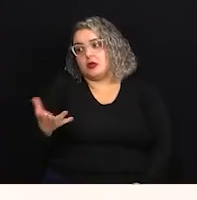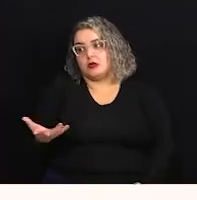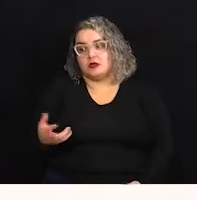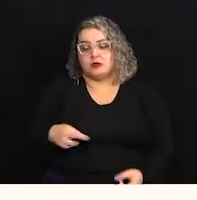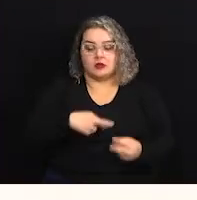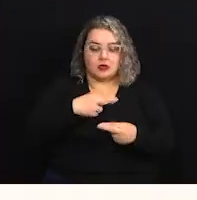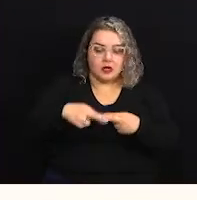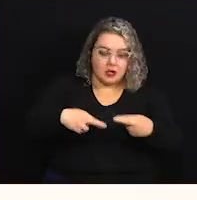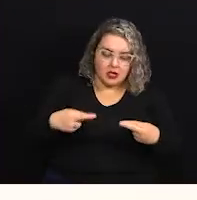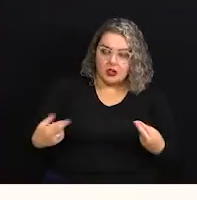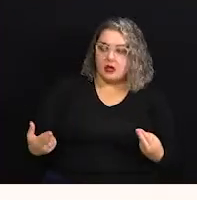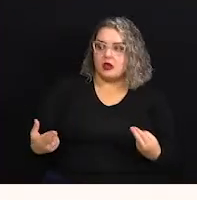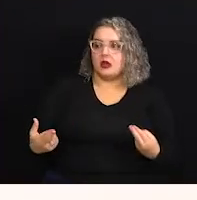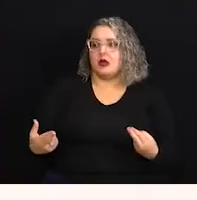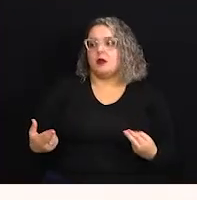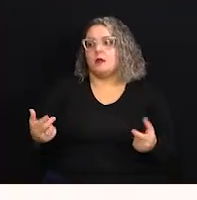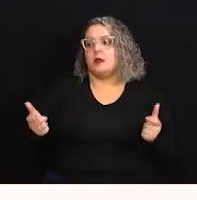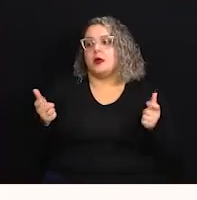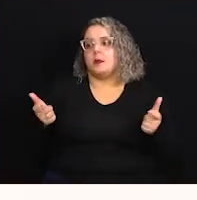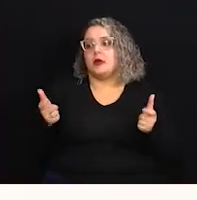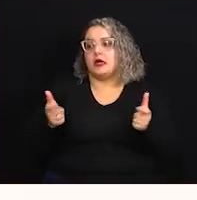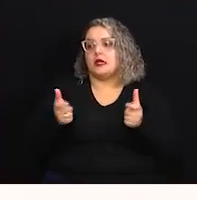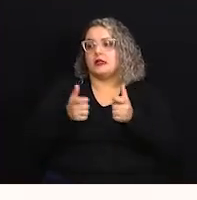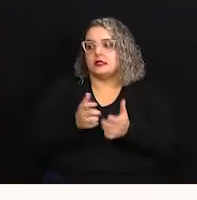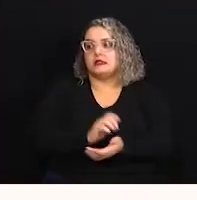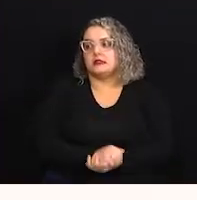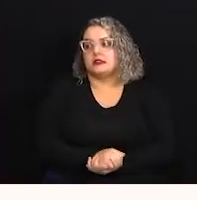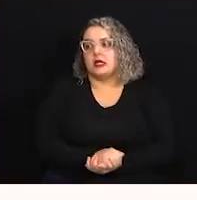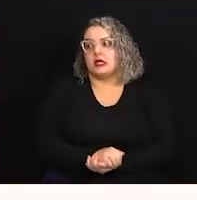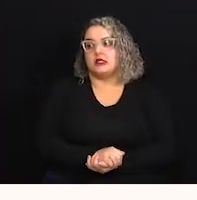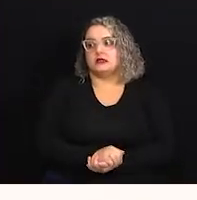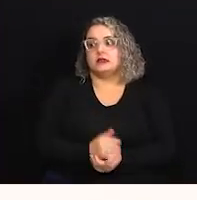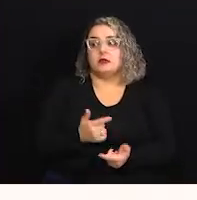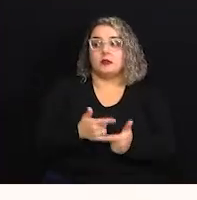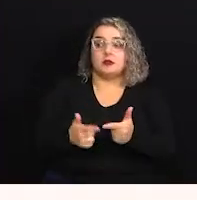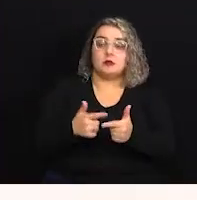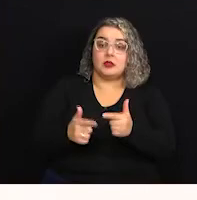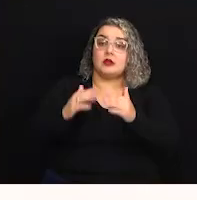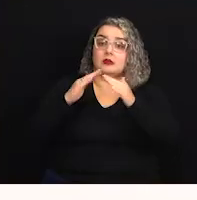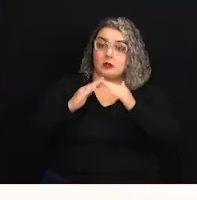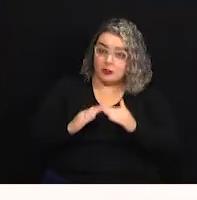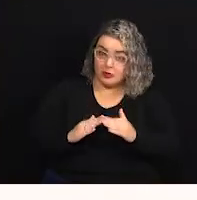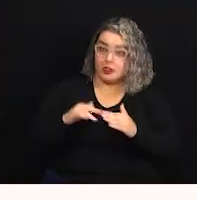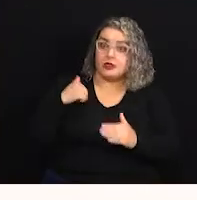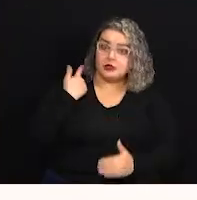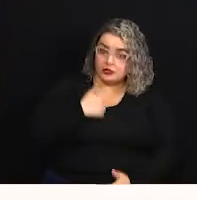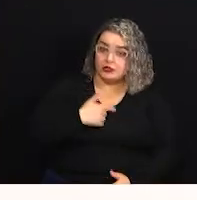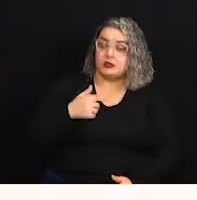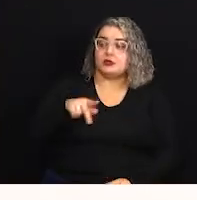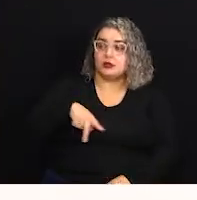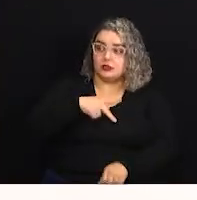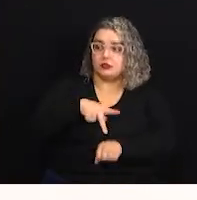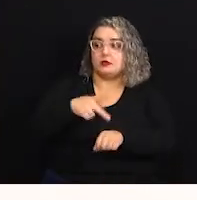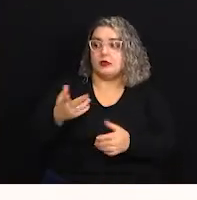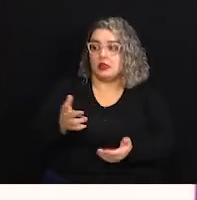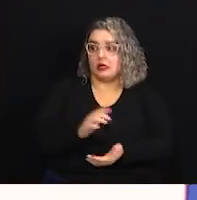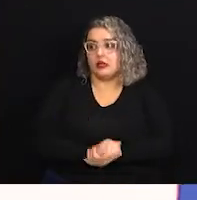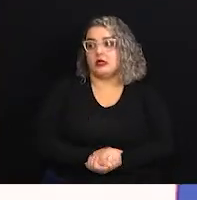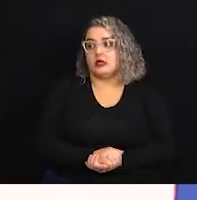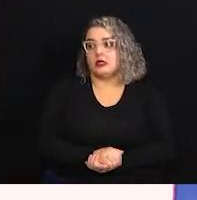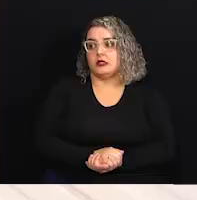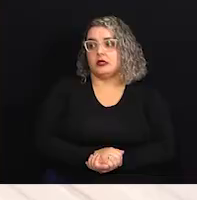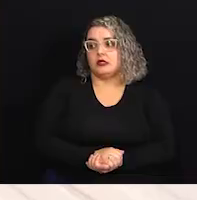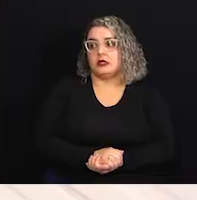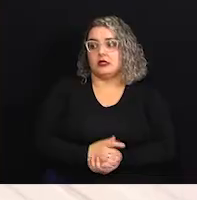a reciclagem para amenizar a questão da problemática da moradia no nosso país. Você